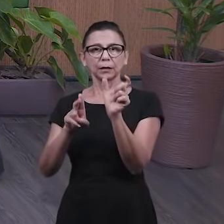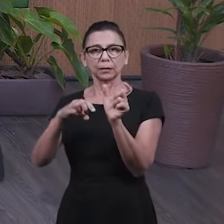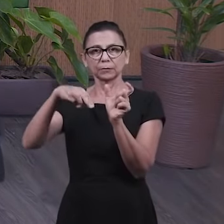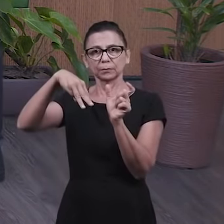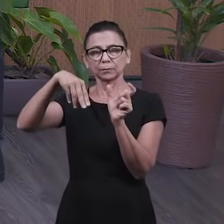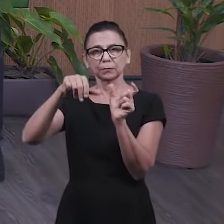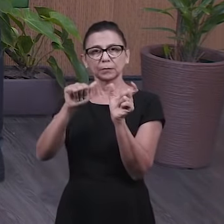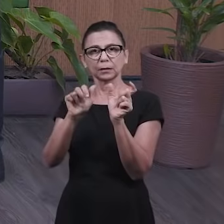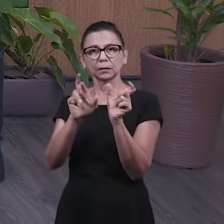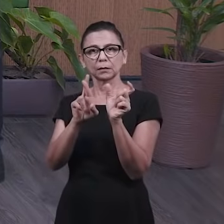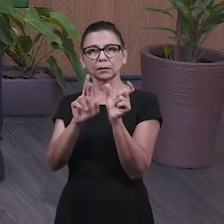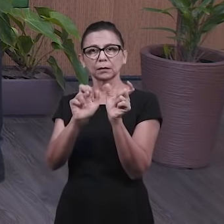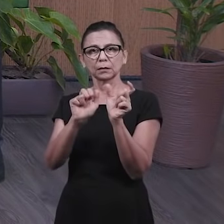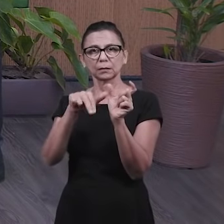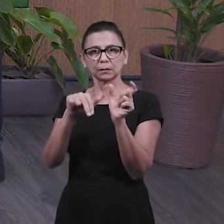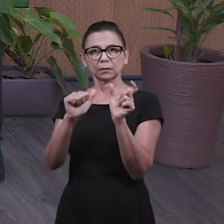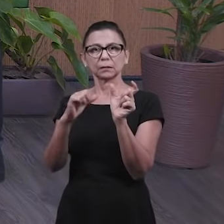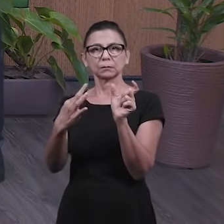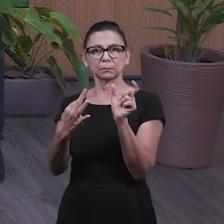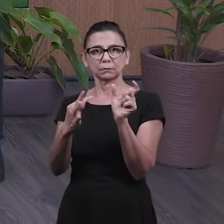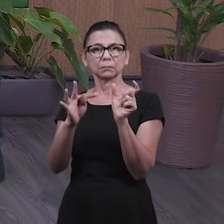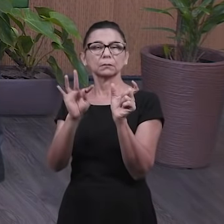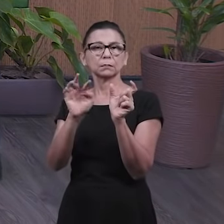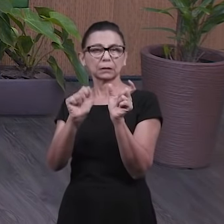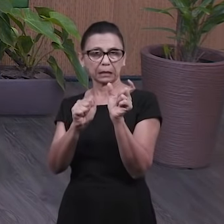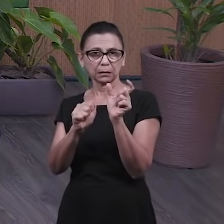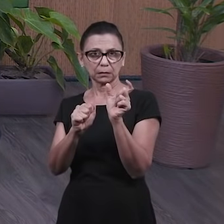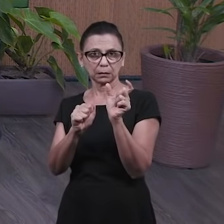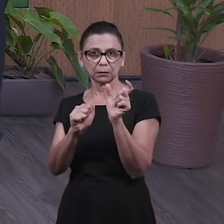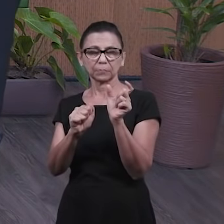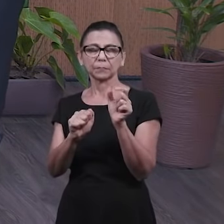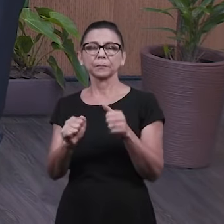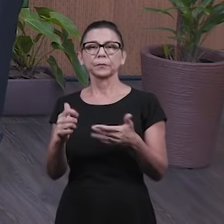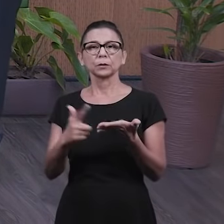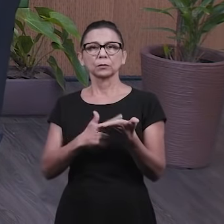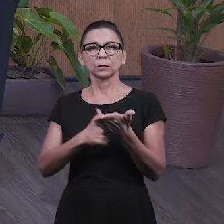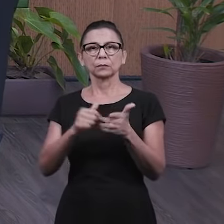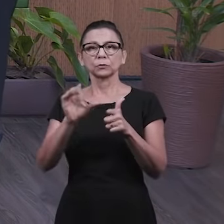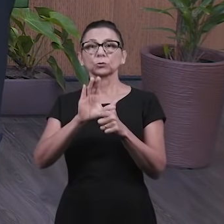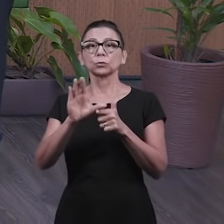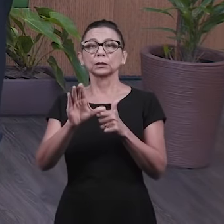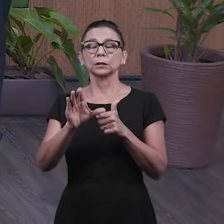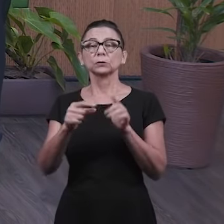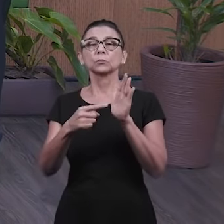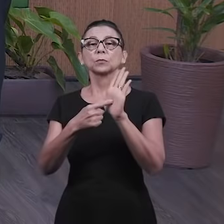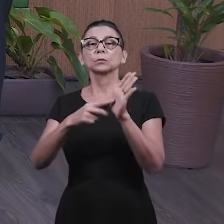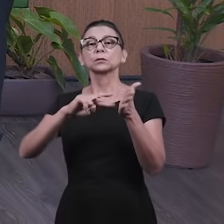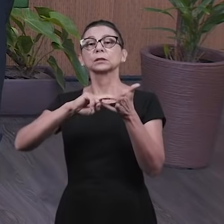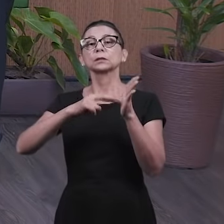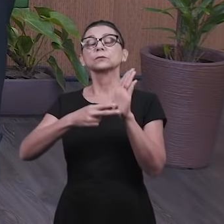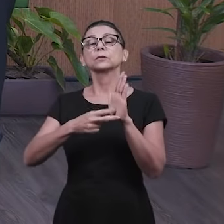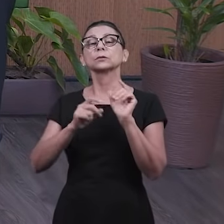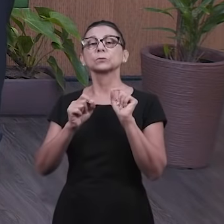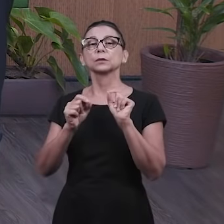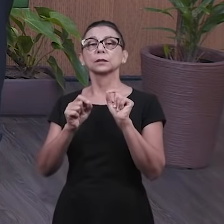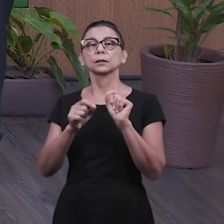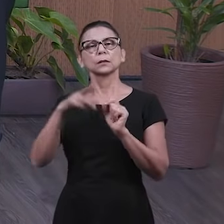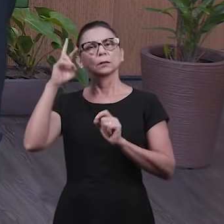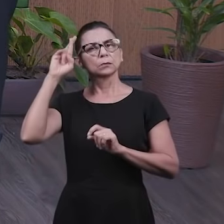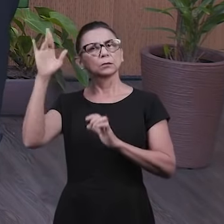primeira carta aos Coríntios 16, 22, e o significado dela qual é? O Senhor